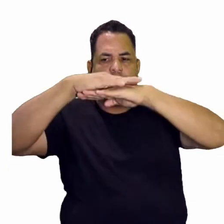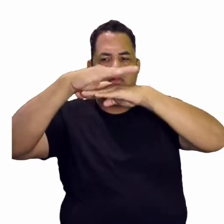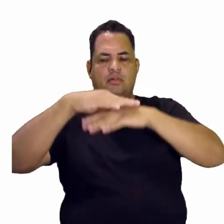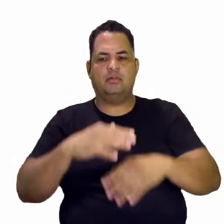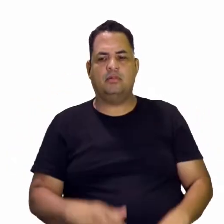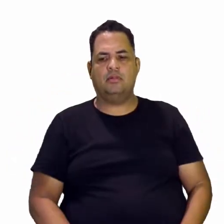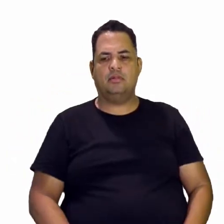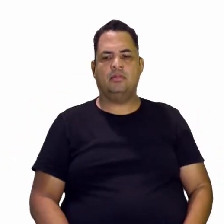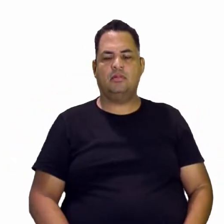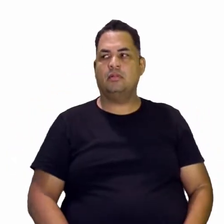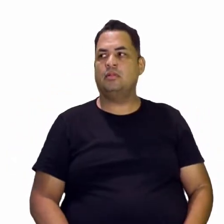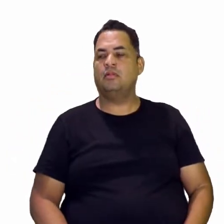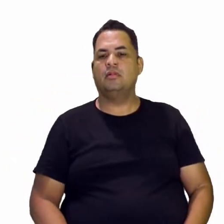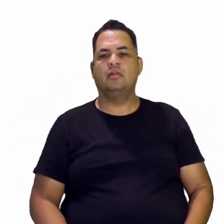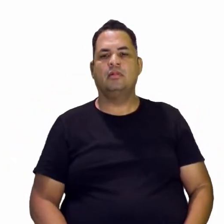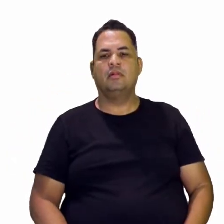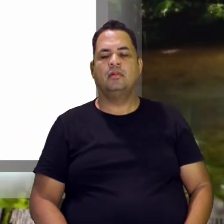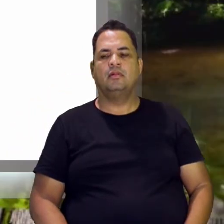ó.